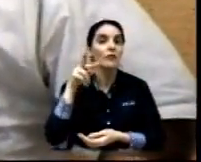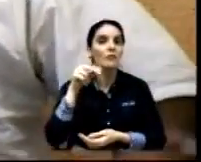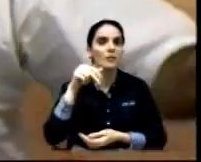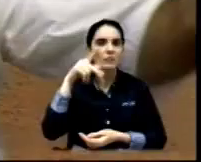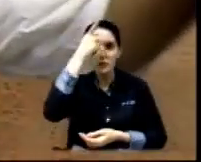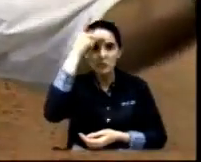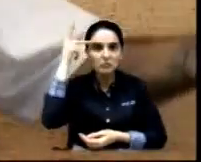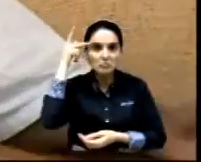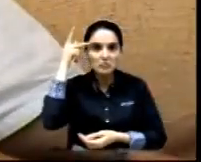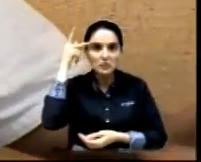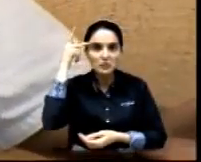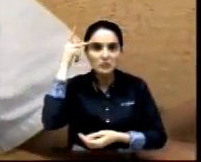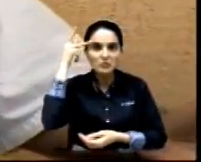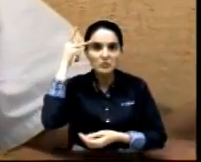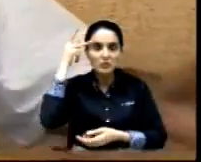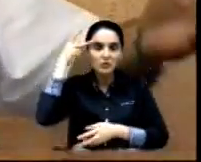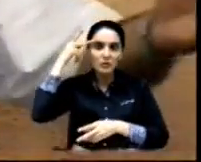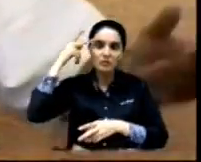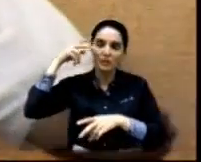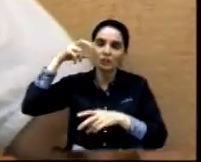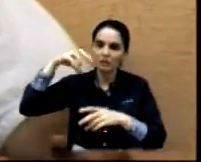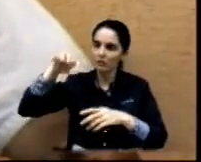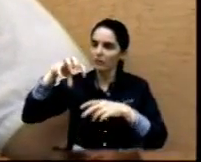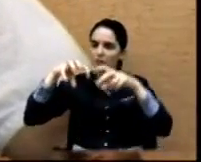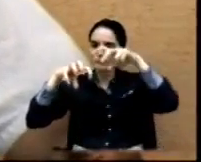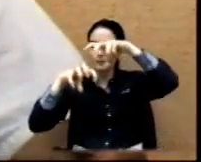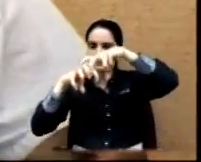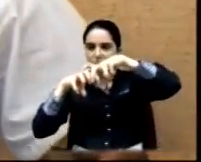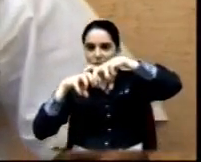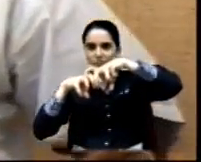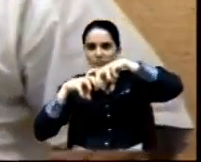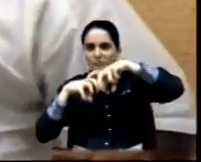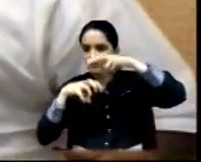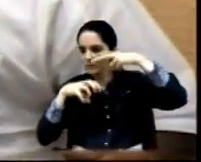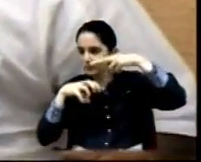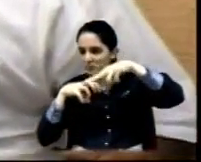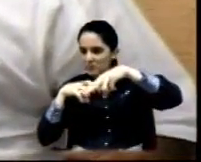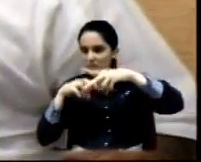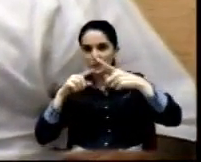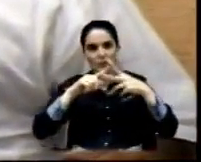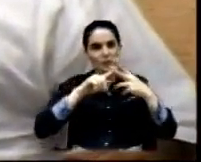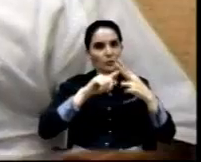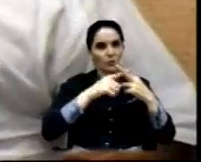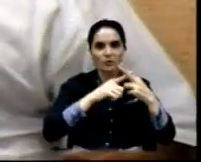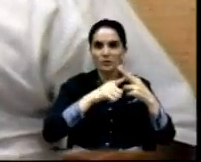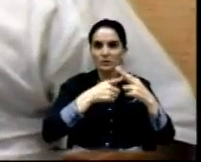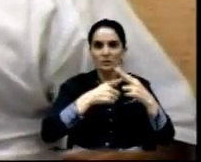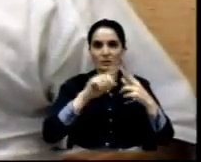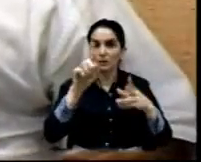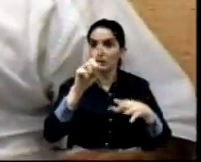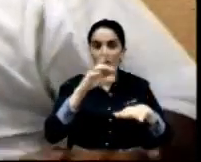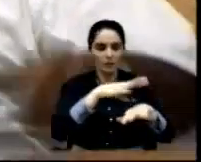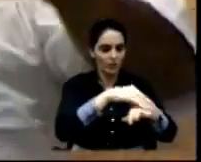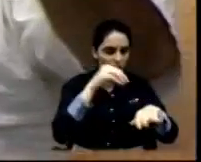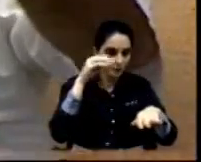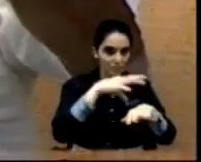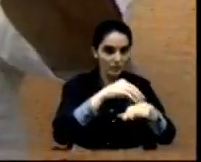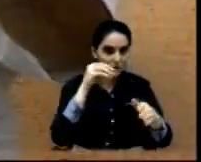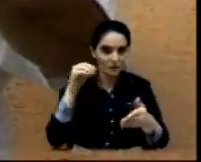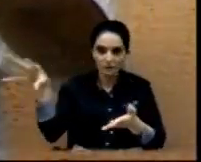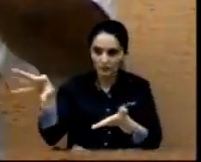Né? Quantas vezes nós não vimos isso durante esses anos? O que ele está fazendo lá? Manutenção? Não. Ele está coletando dados. Ele vai